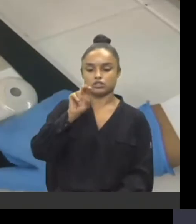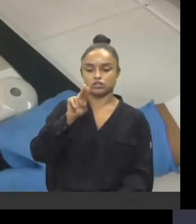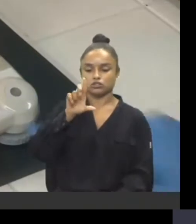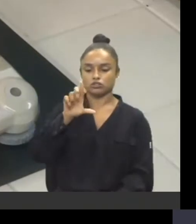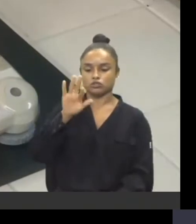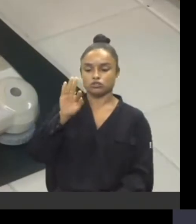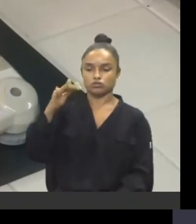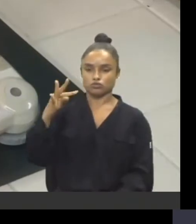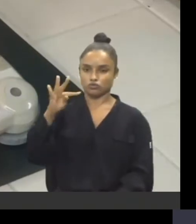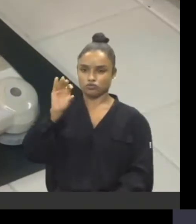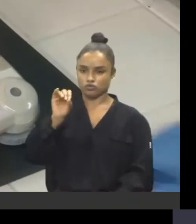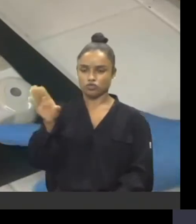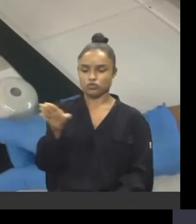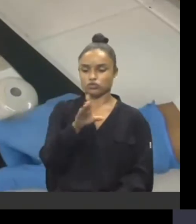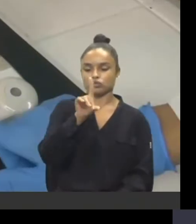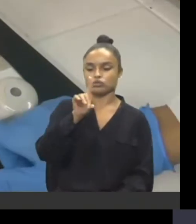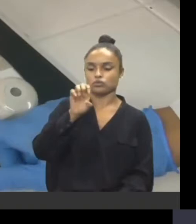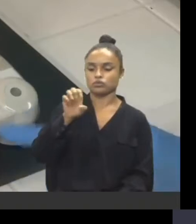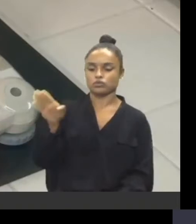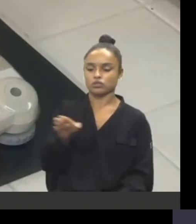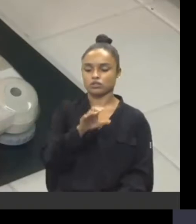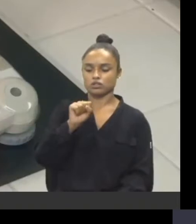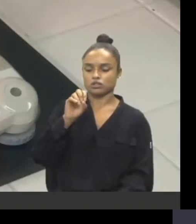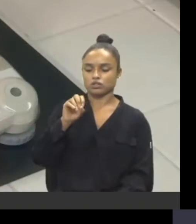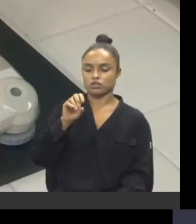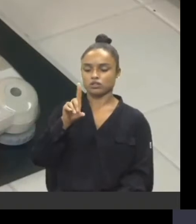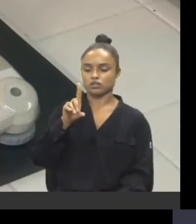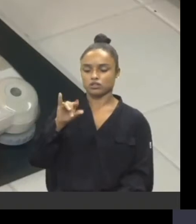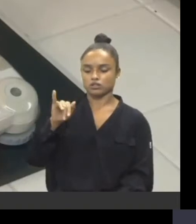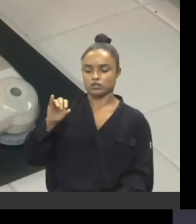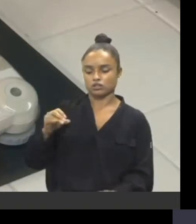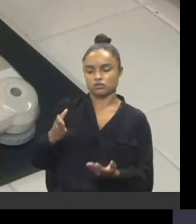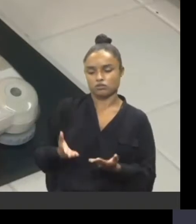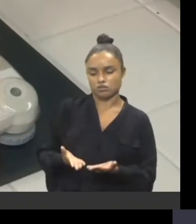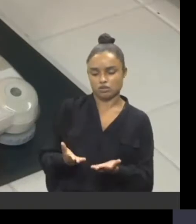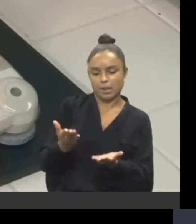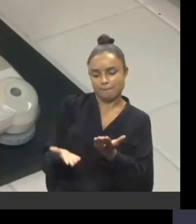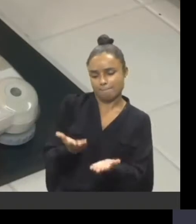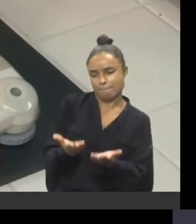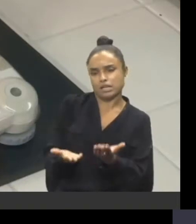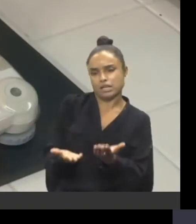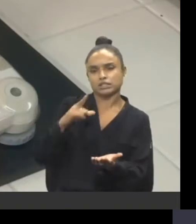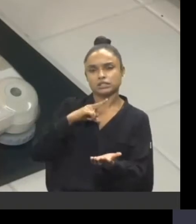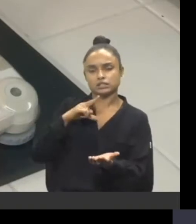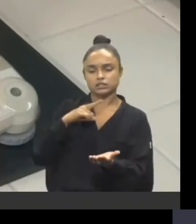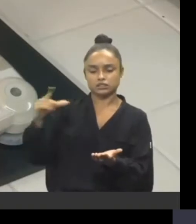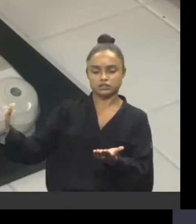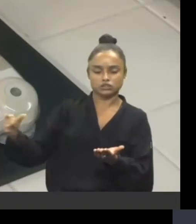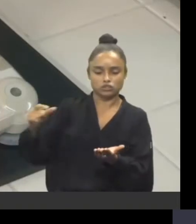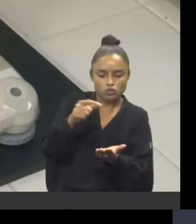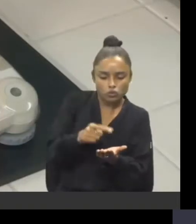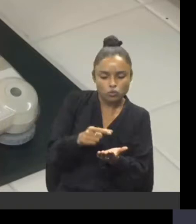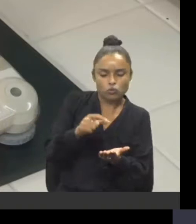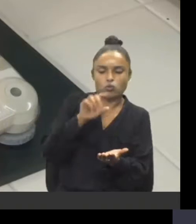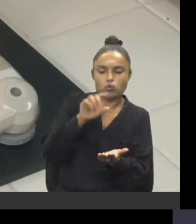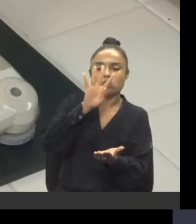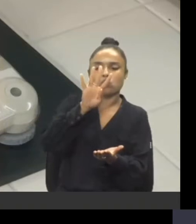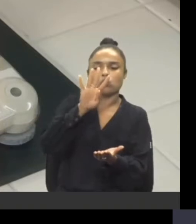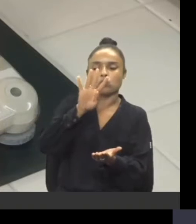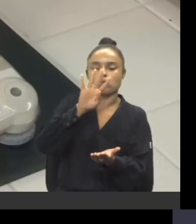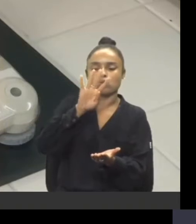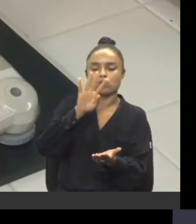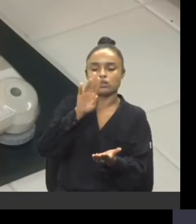sódio. Nós vamos tarar a balança e vamos adicionar ali aproximadamente 4 gramas